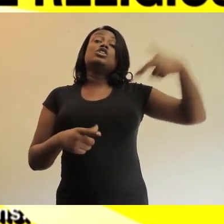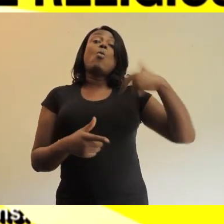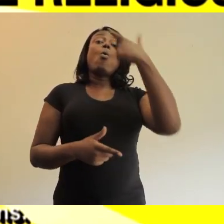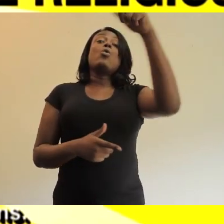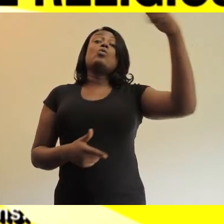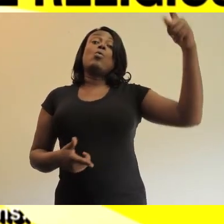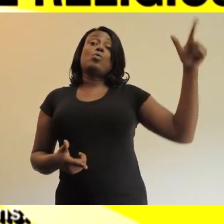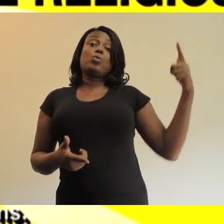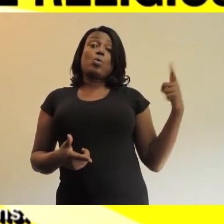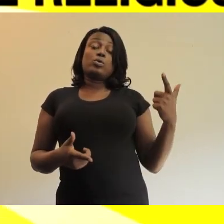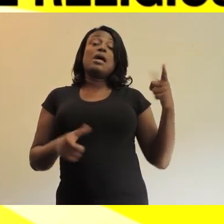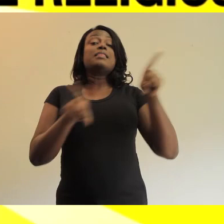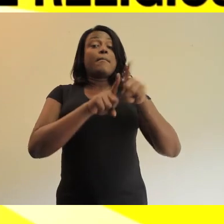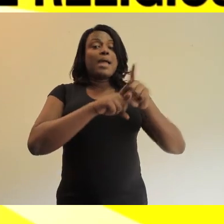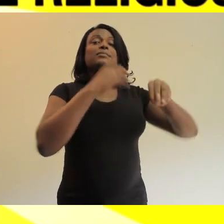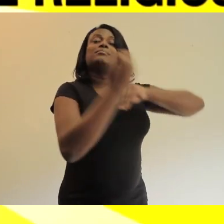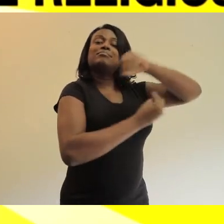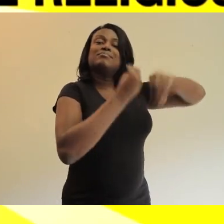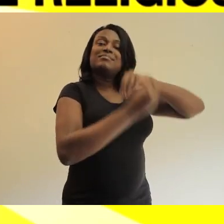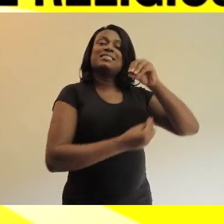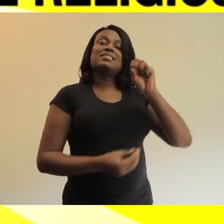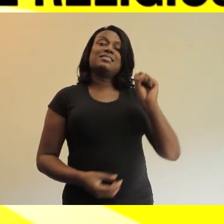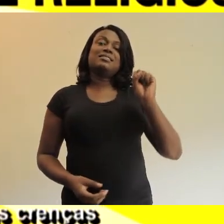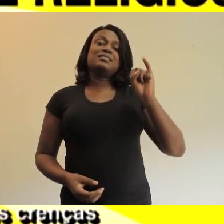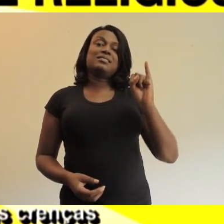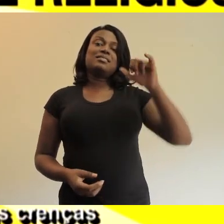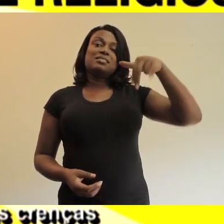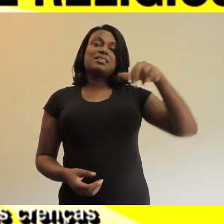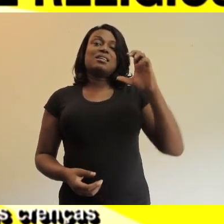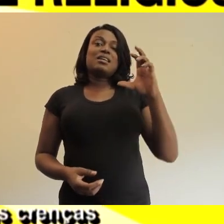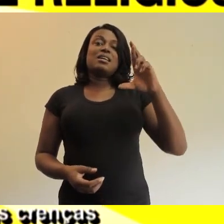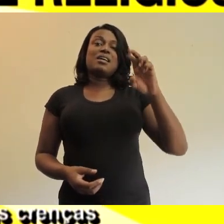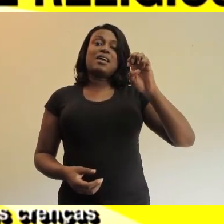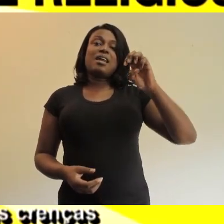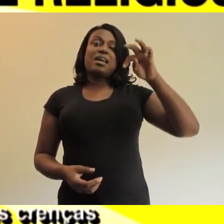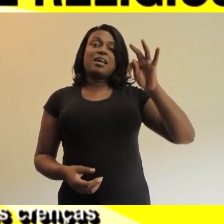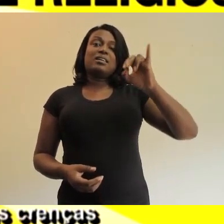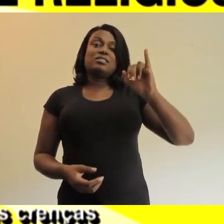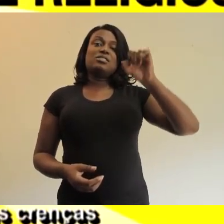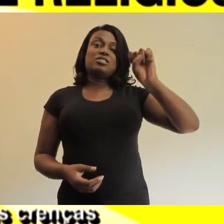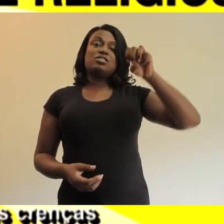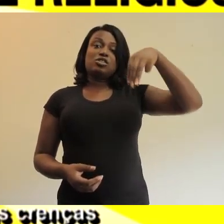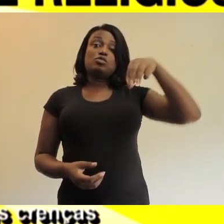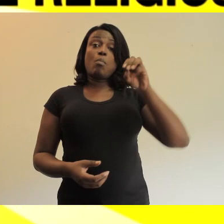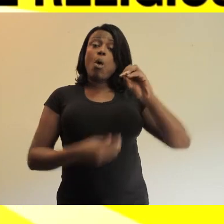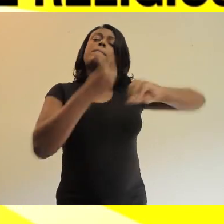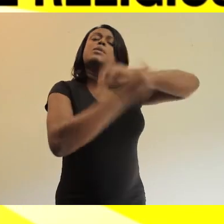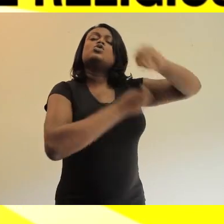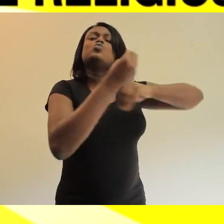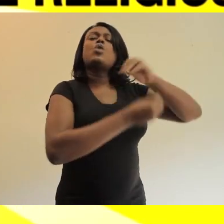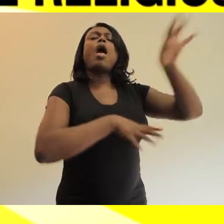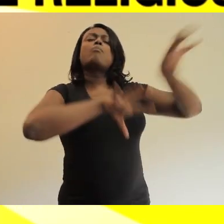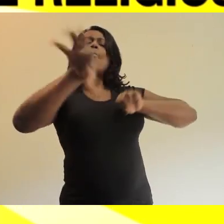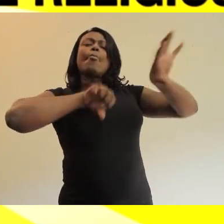de diversas origens por exemplo durante a colonização brasileira índios e negros sofreram um processo de violação de suas crenças com a